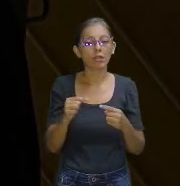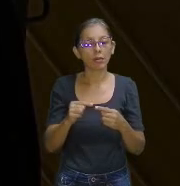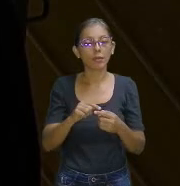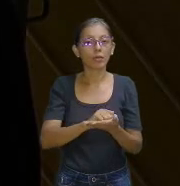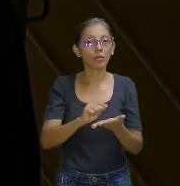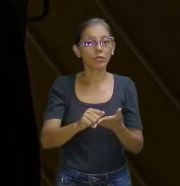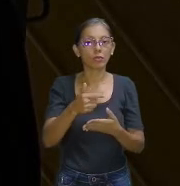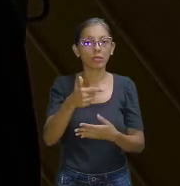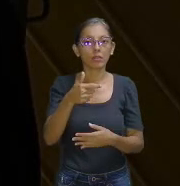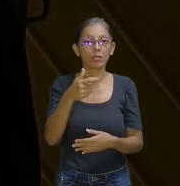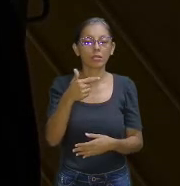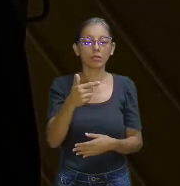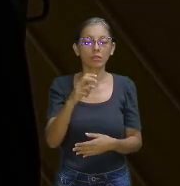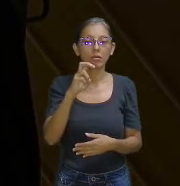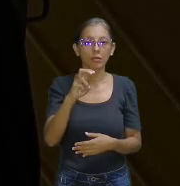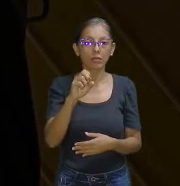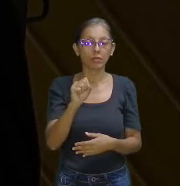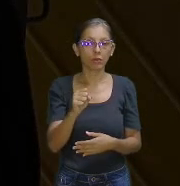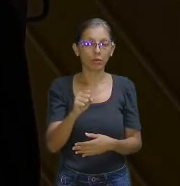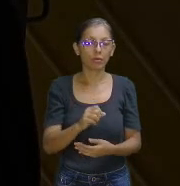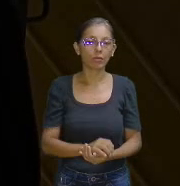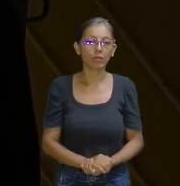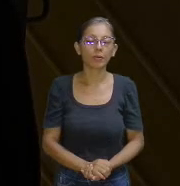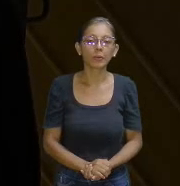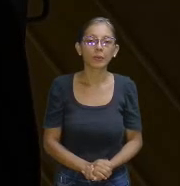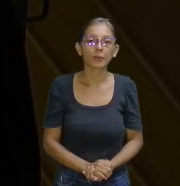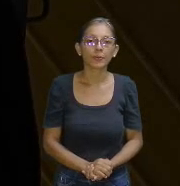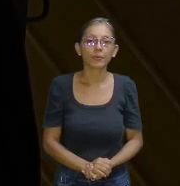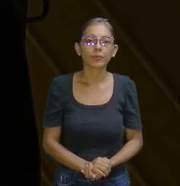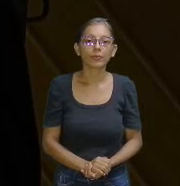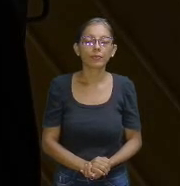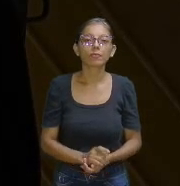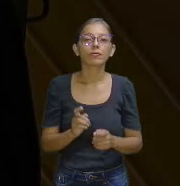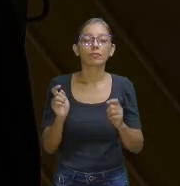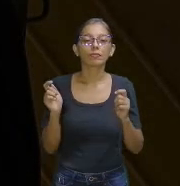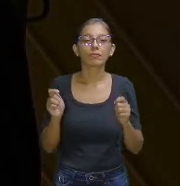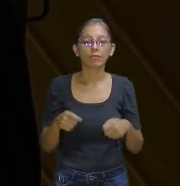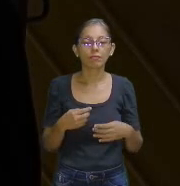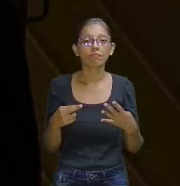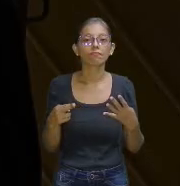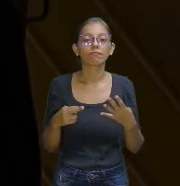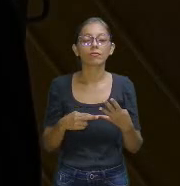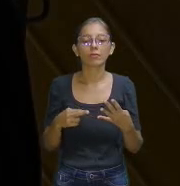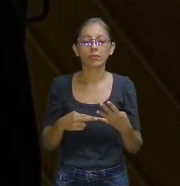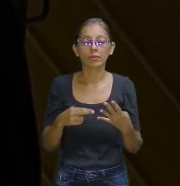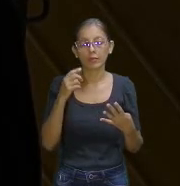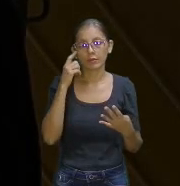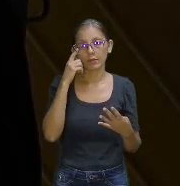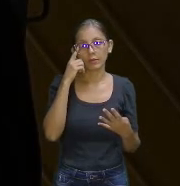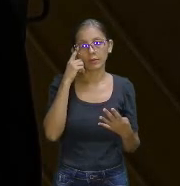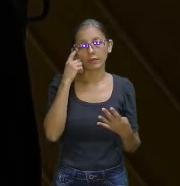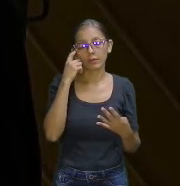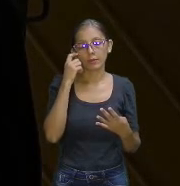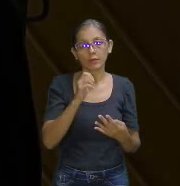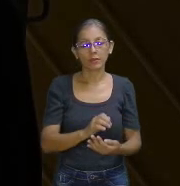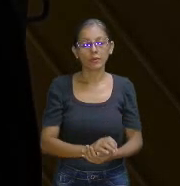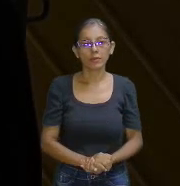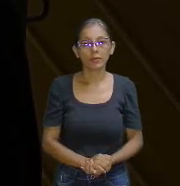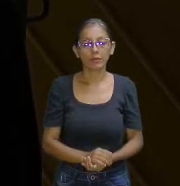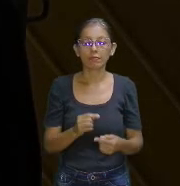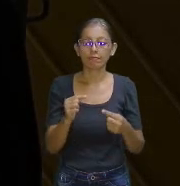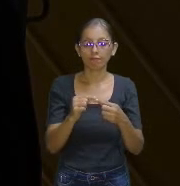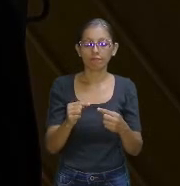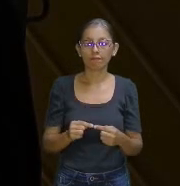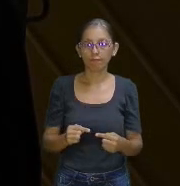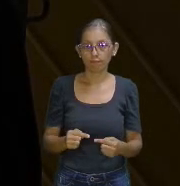Código Eleitoral. Verifico ainda que o recurso preenche os pressupostos de admissibilidade recursal, intrínsecos e extrínsecos.